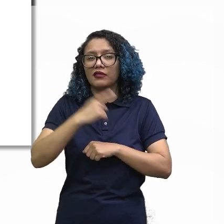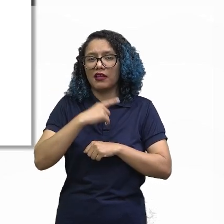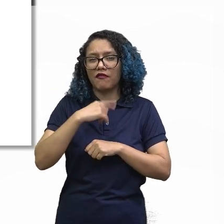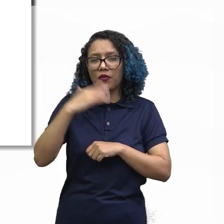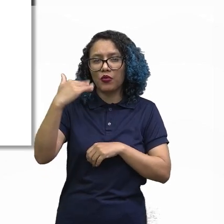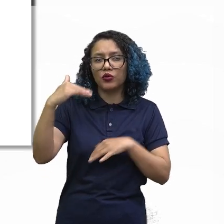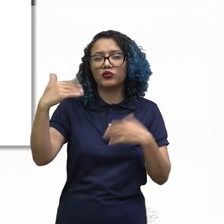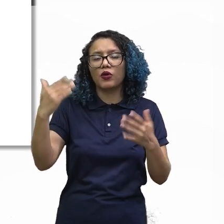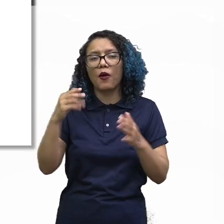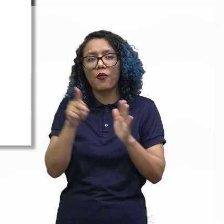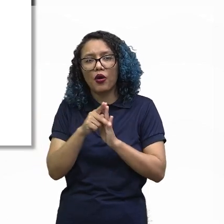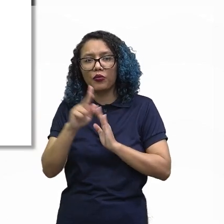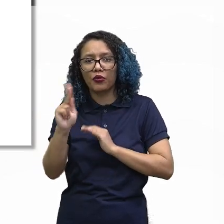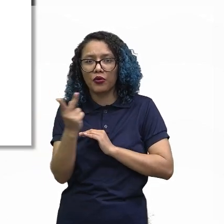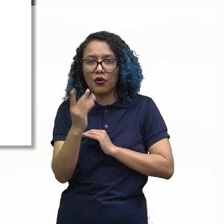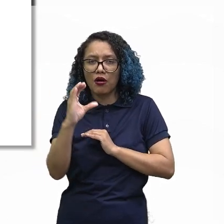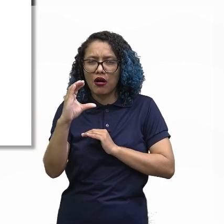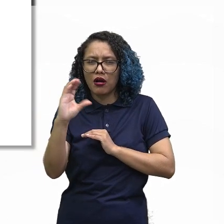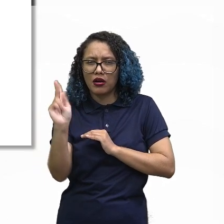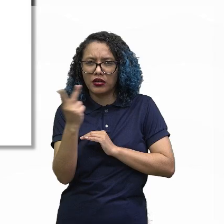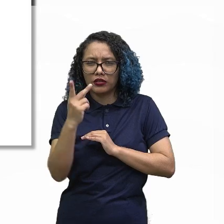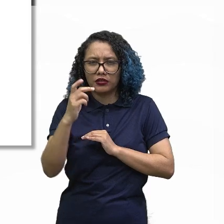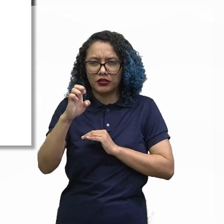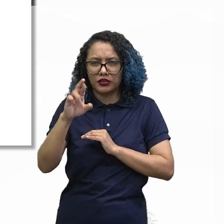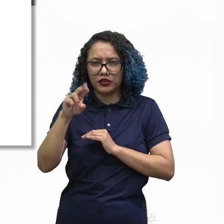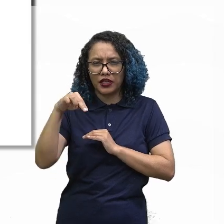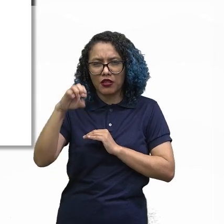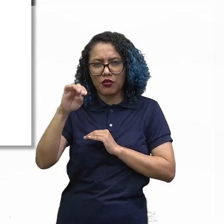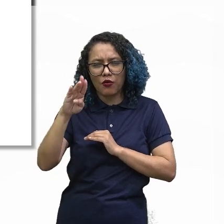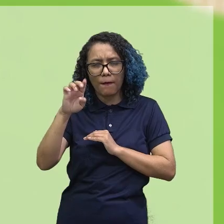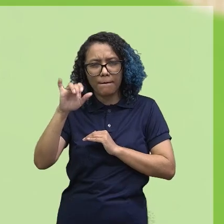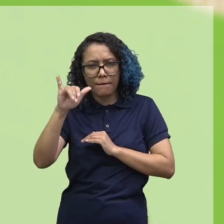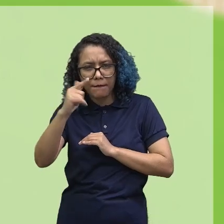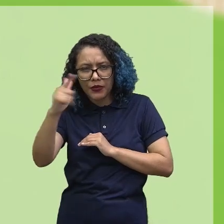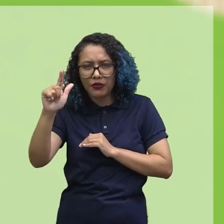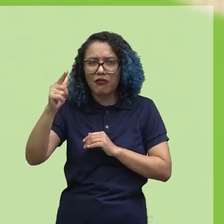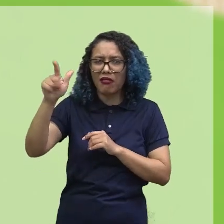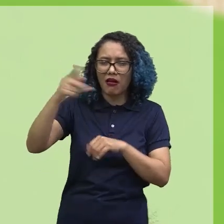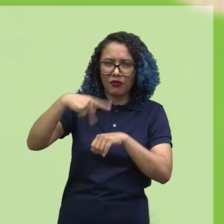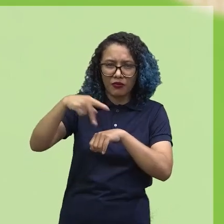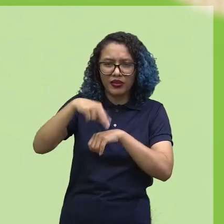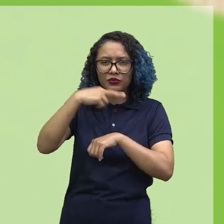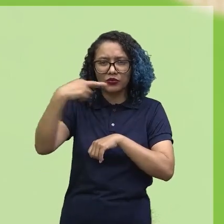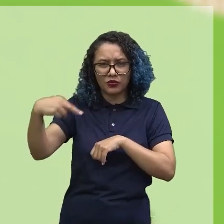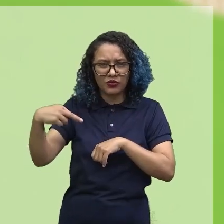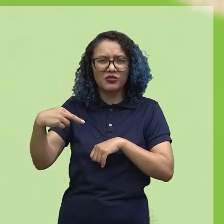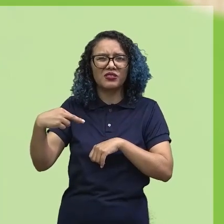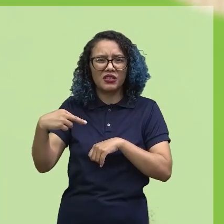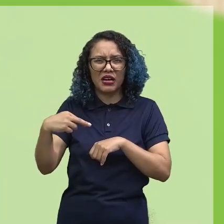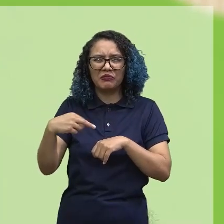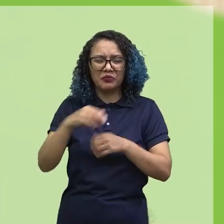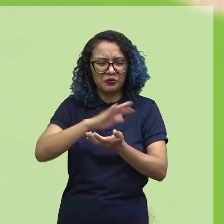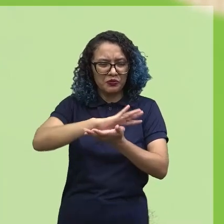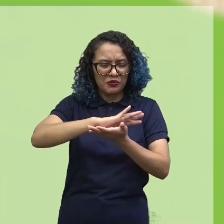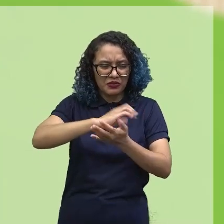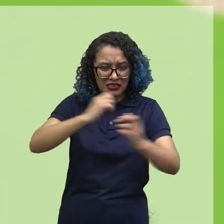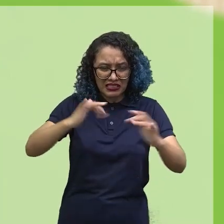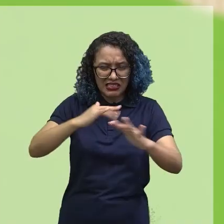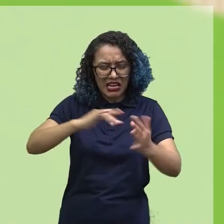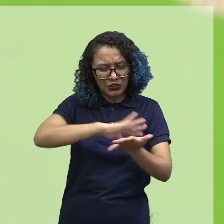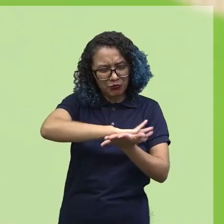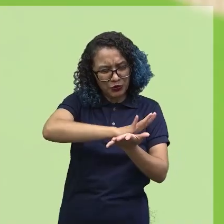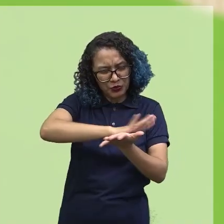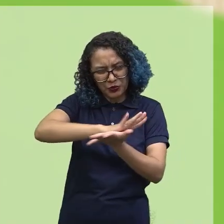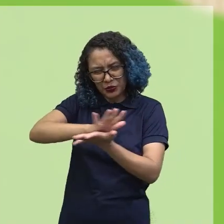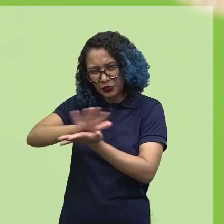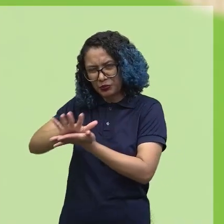de Chernobyl, né? Muito famoso na Rússia, né? Que destruiu praticamente uma cidade inteira, né?